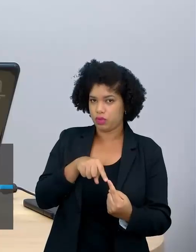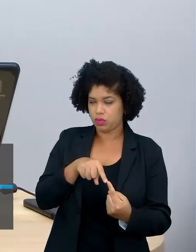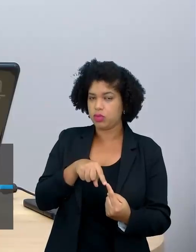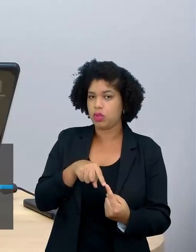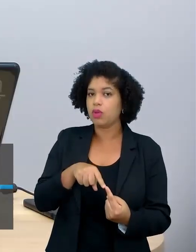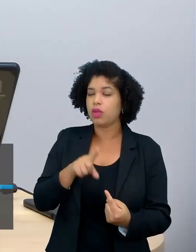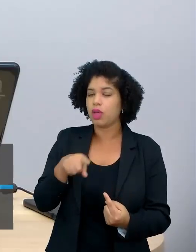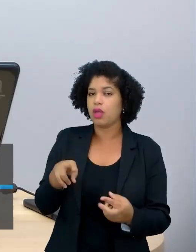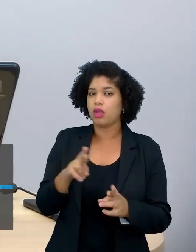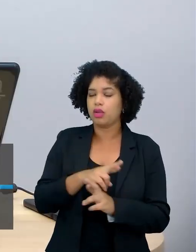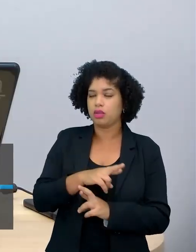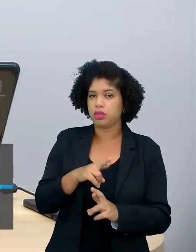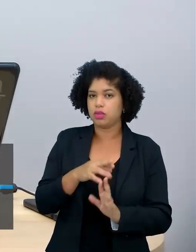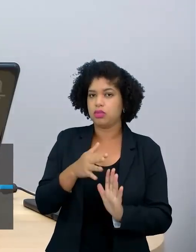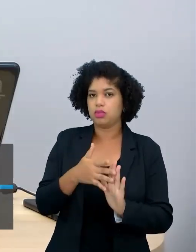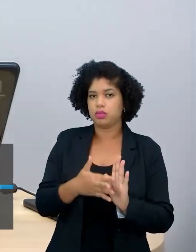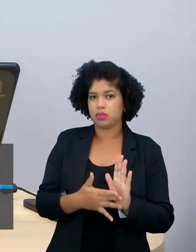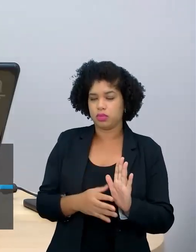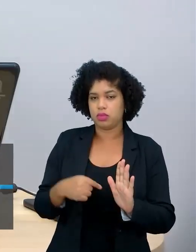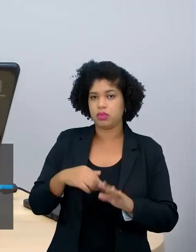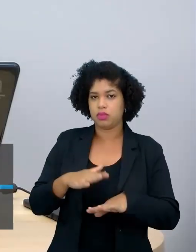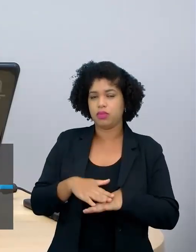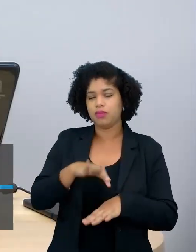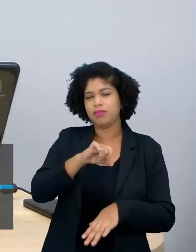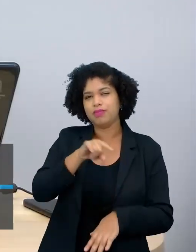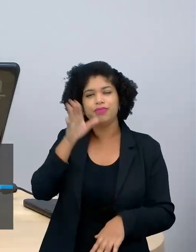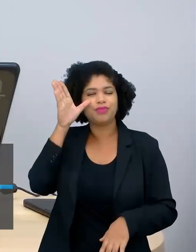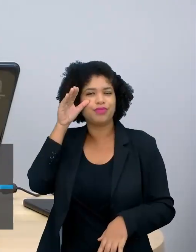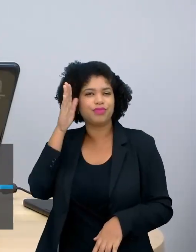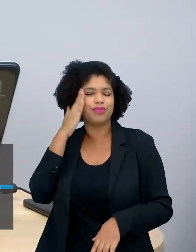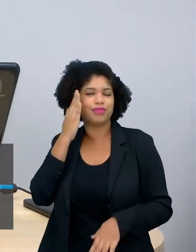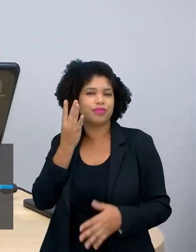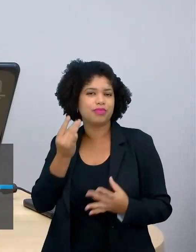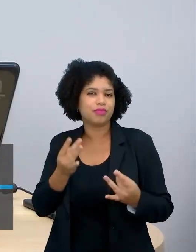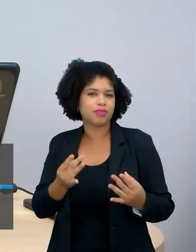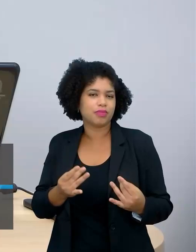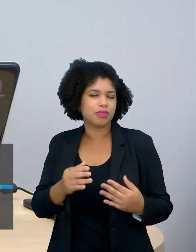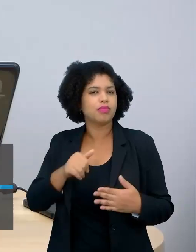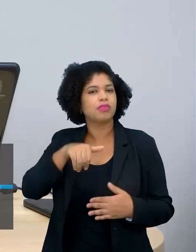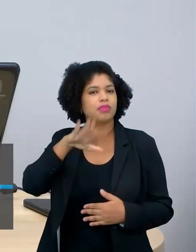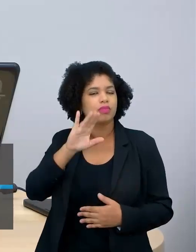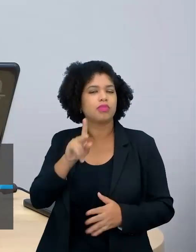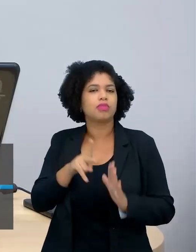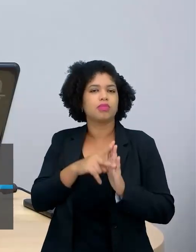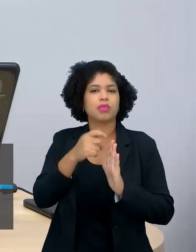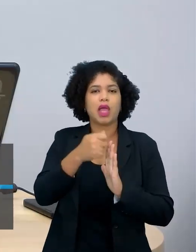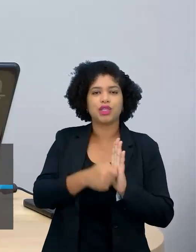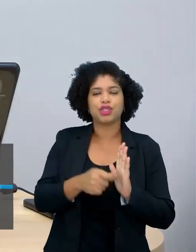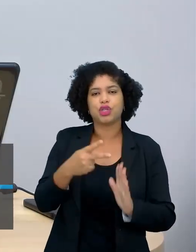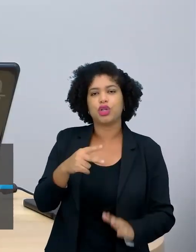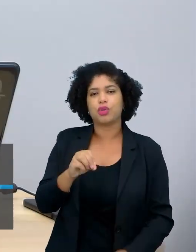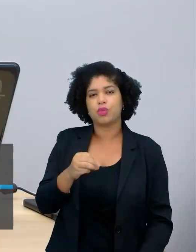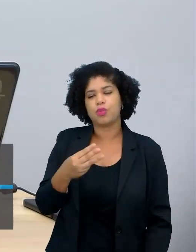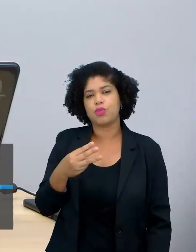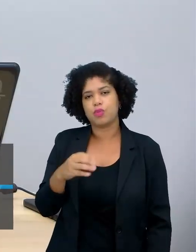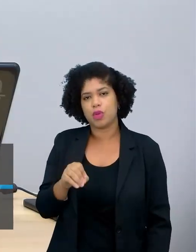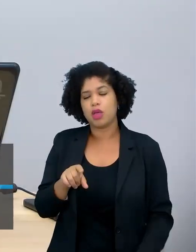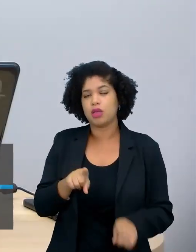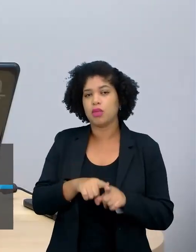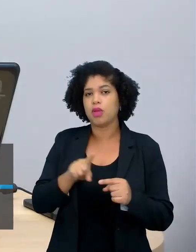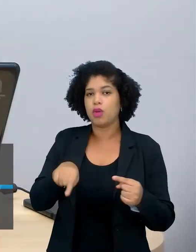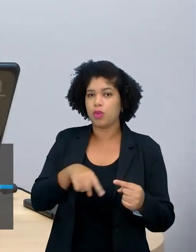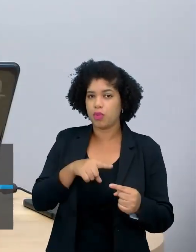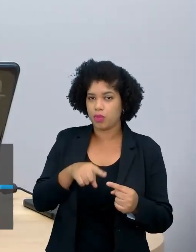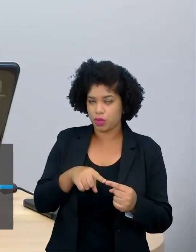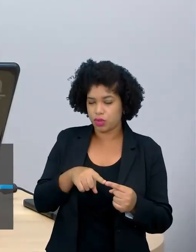pauta que a gente está trabalhando. E quem quiser saber um pouco mais, se aprofundar mais sobre a Agenda 2030 e os objetivos de